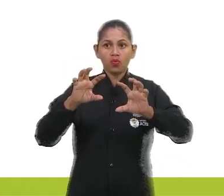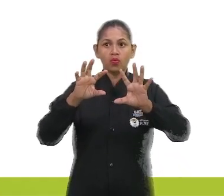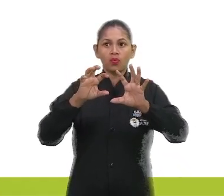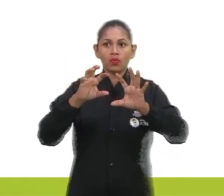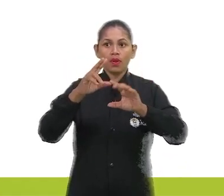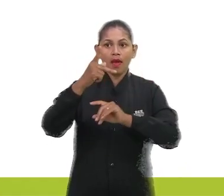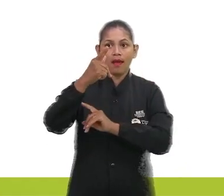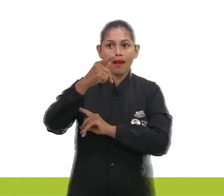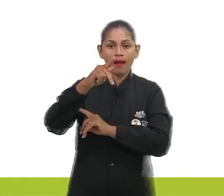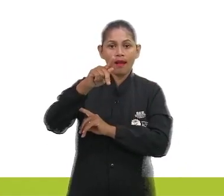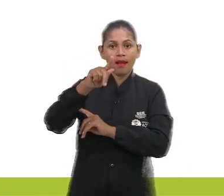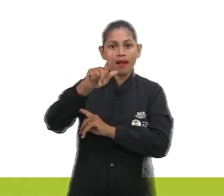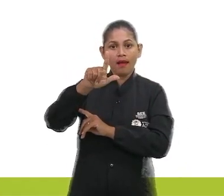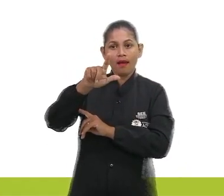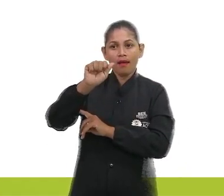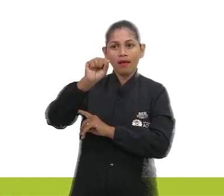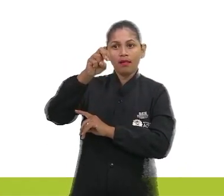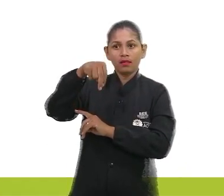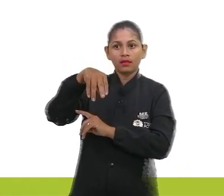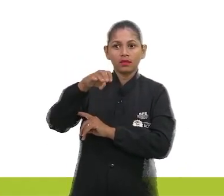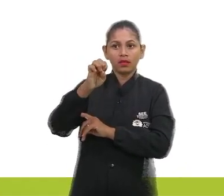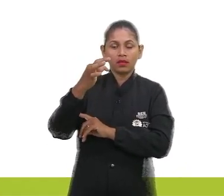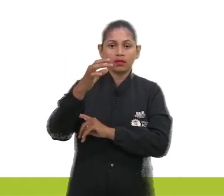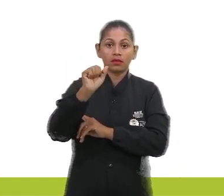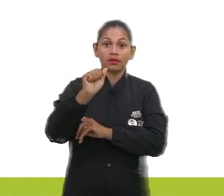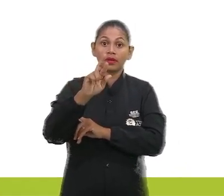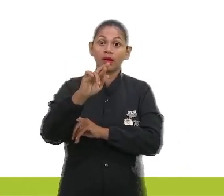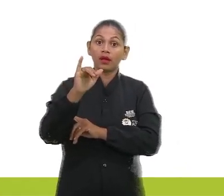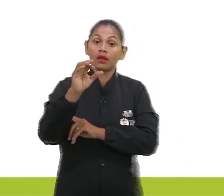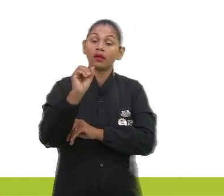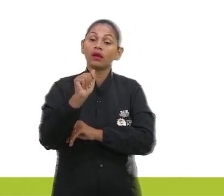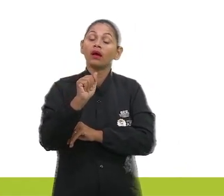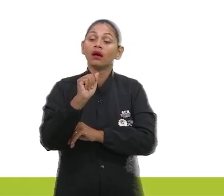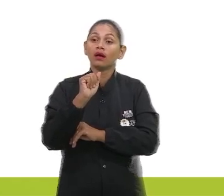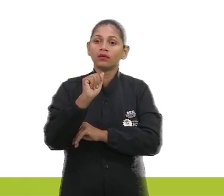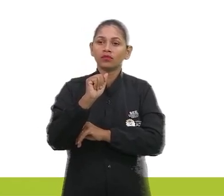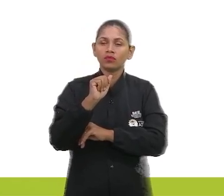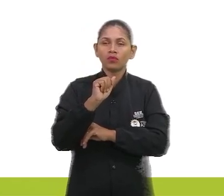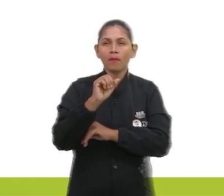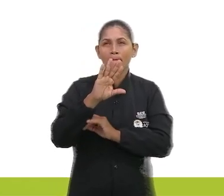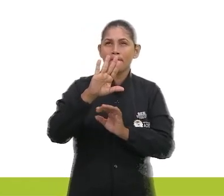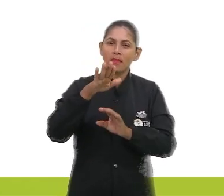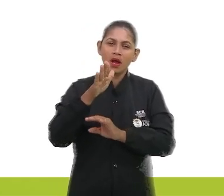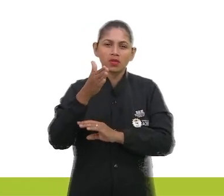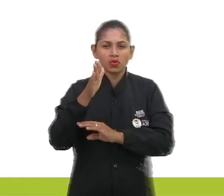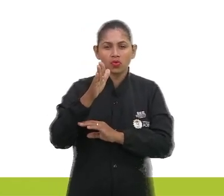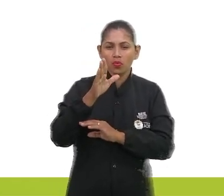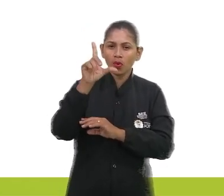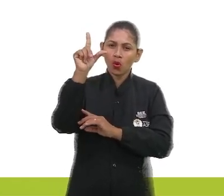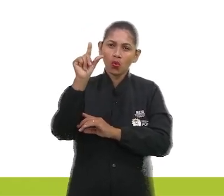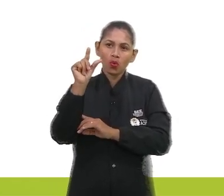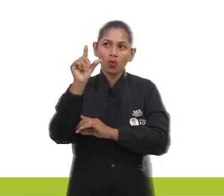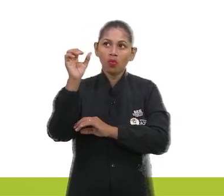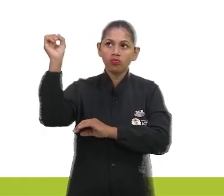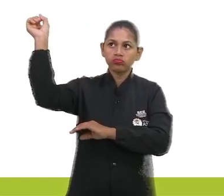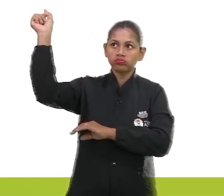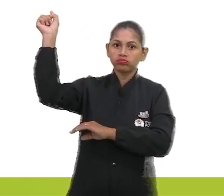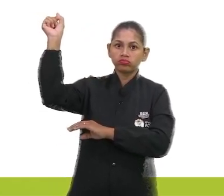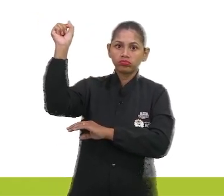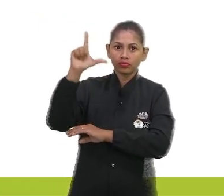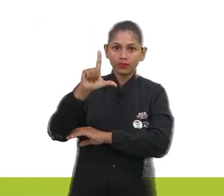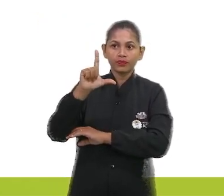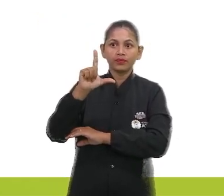planetária são estrelas menores ali, para aproximadamente o tamanho do Sol, que são as anãs brancas, e